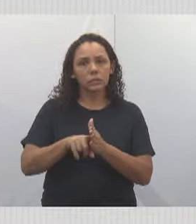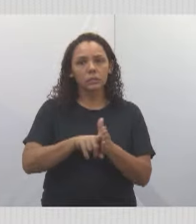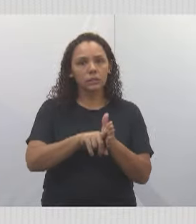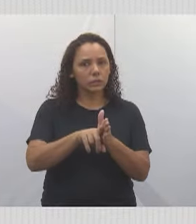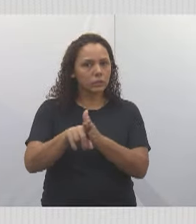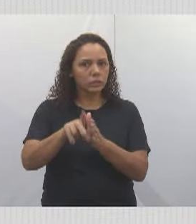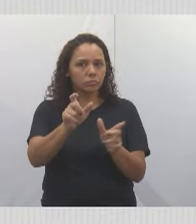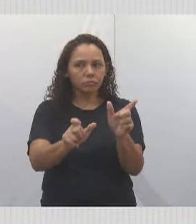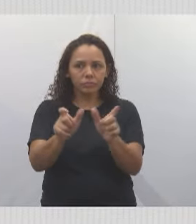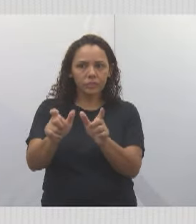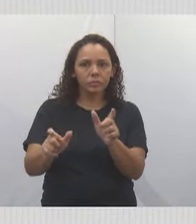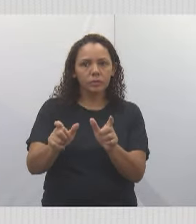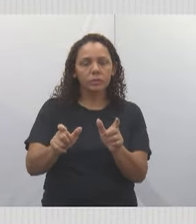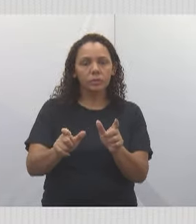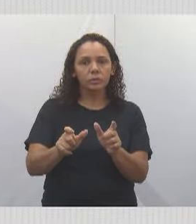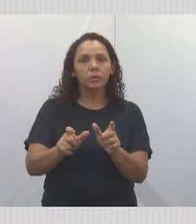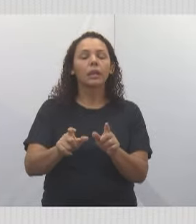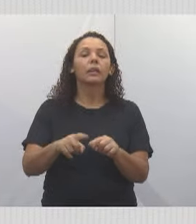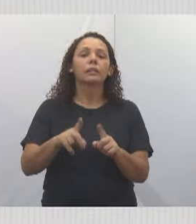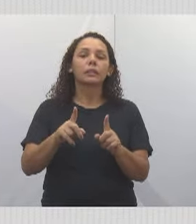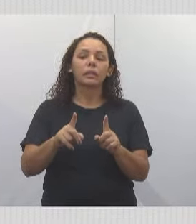mais próxima do município.